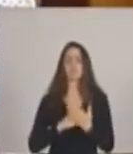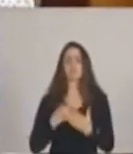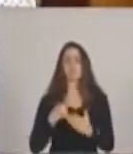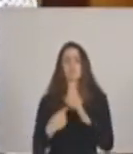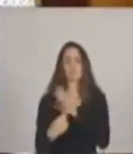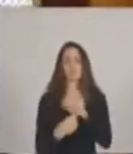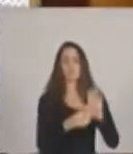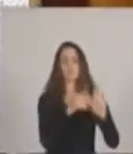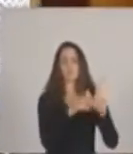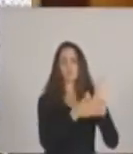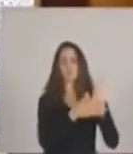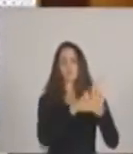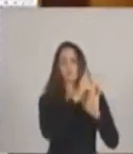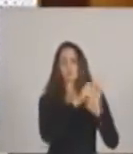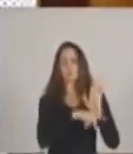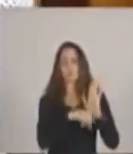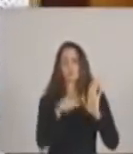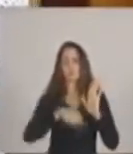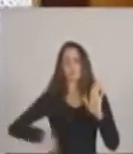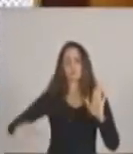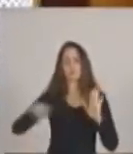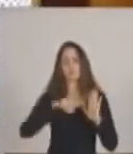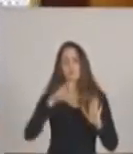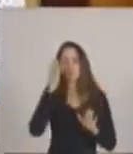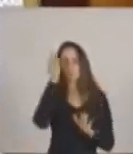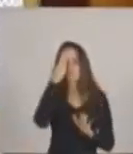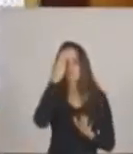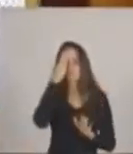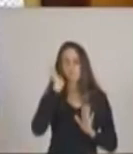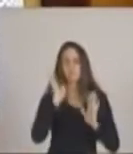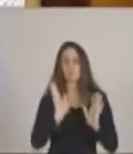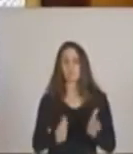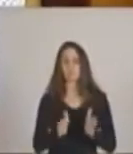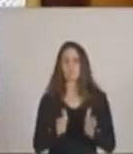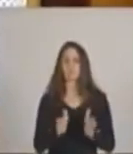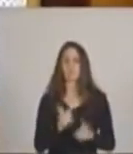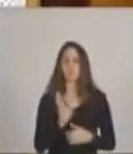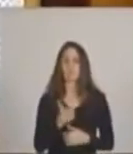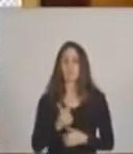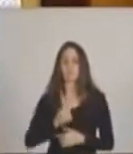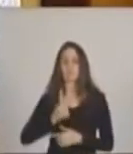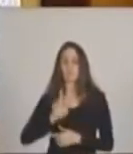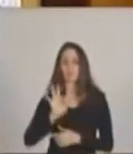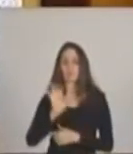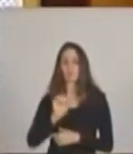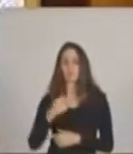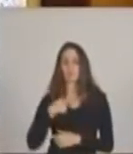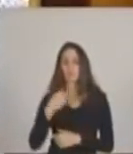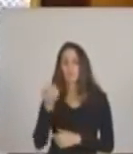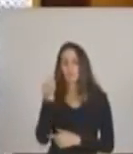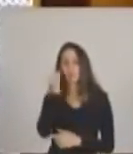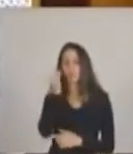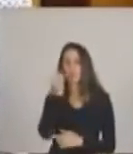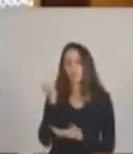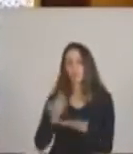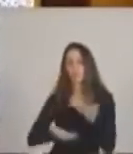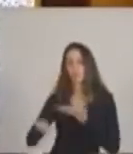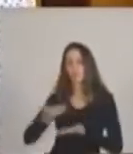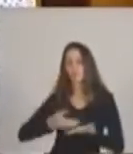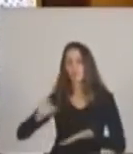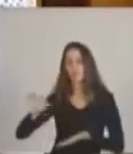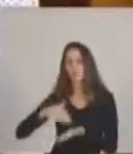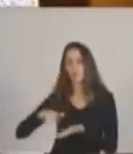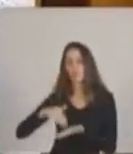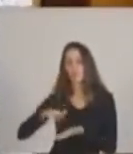presente proposição. Nós, tendo em vista ter sido mantido o veto, nós vamos estar tentando também discutir com a Secretaria